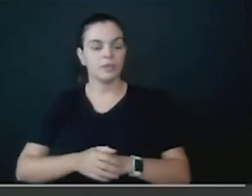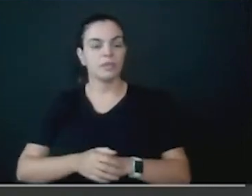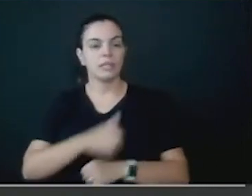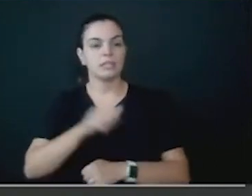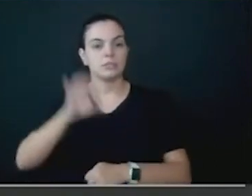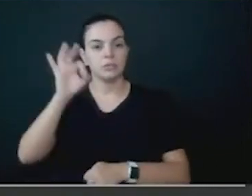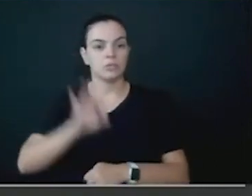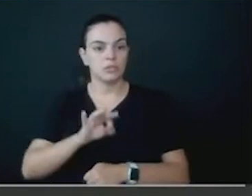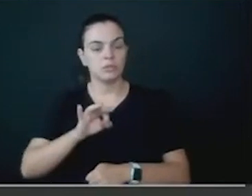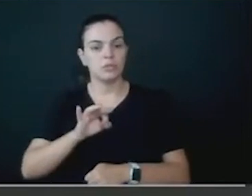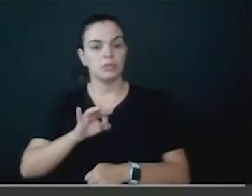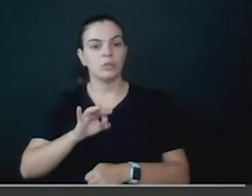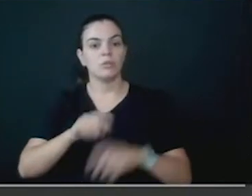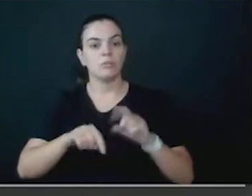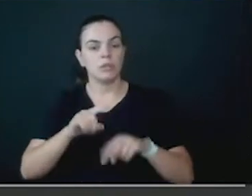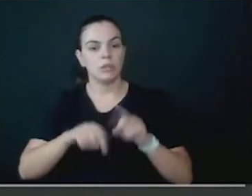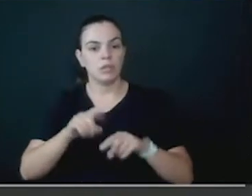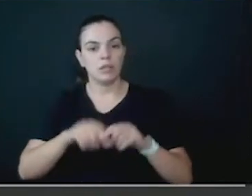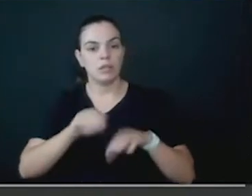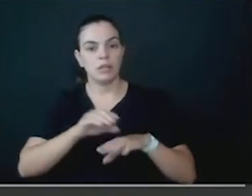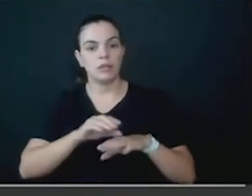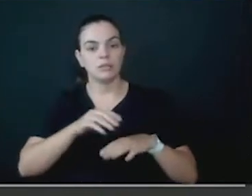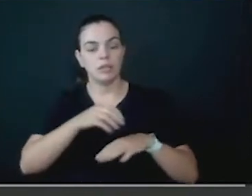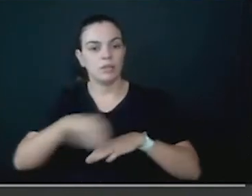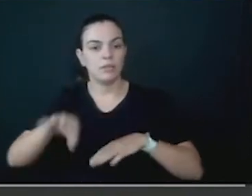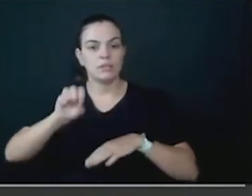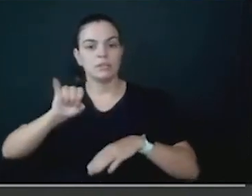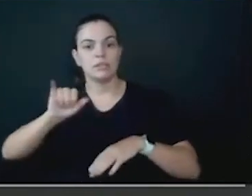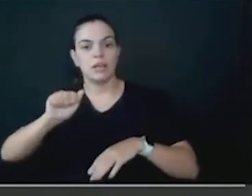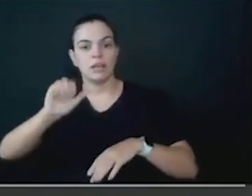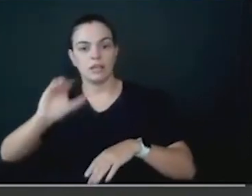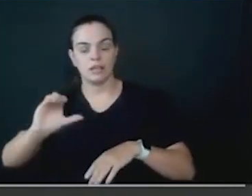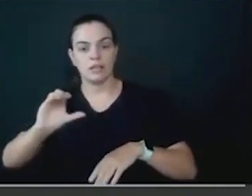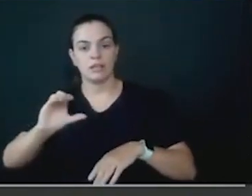desenvolvidos vinculados ao SIAC, que é o Sistema de Atendimento Integrado ao Cidadão, nós estamos com